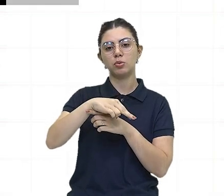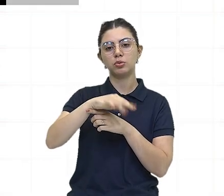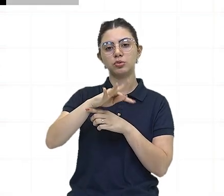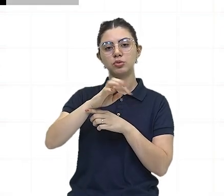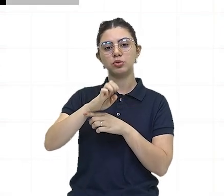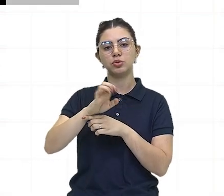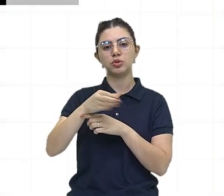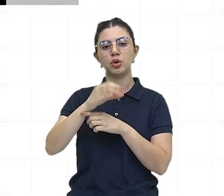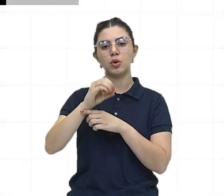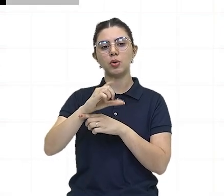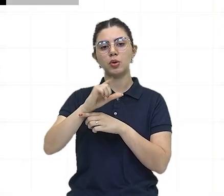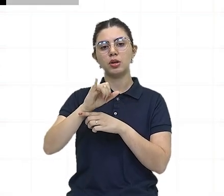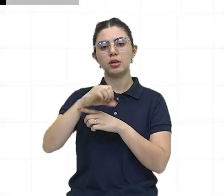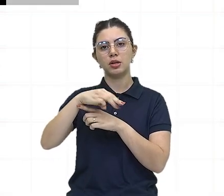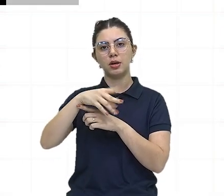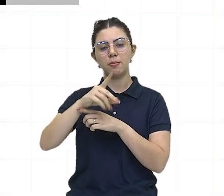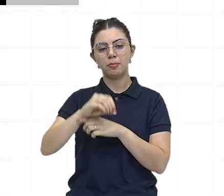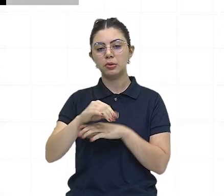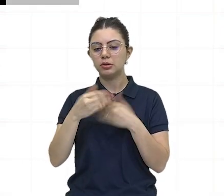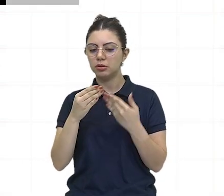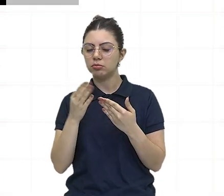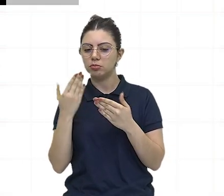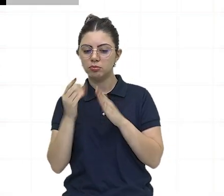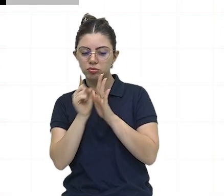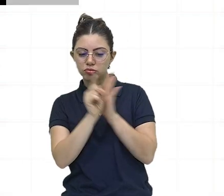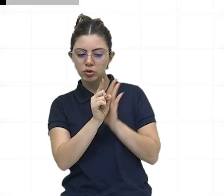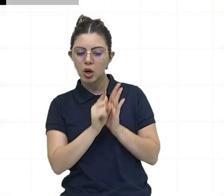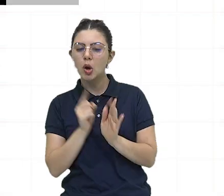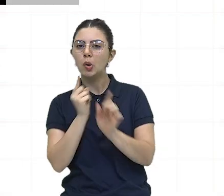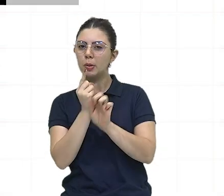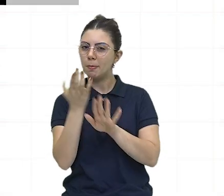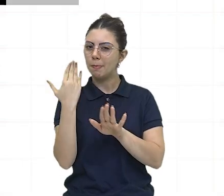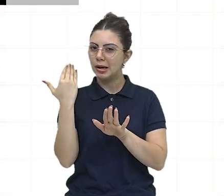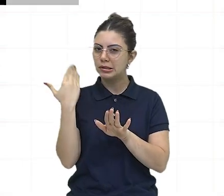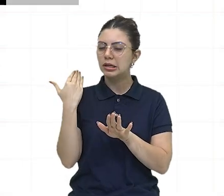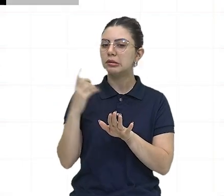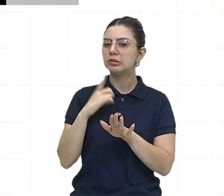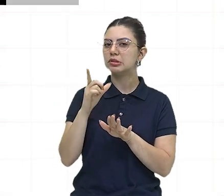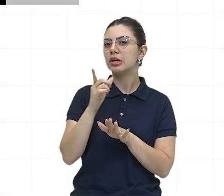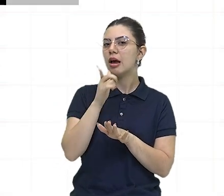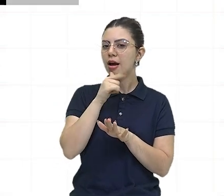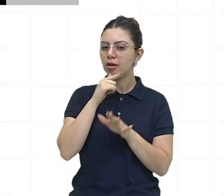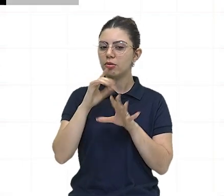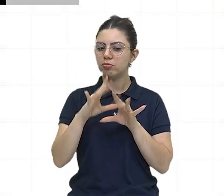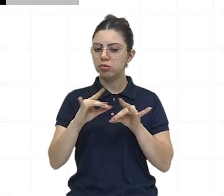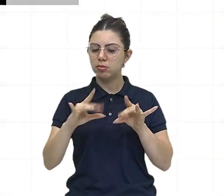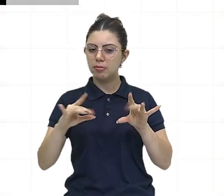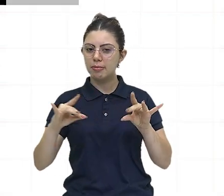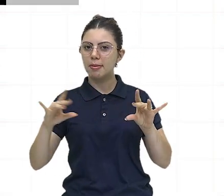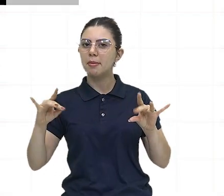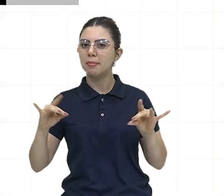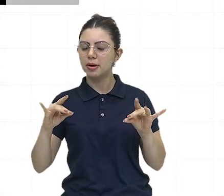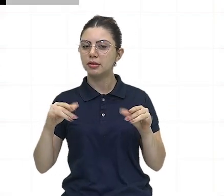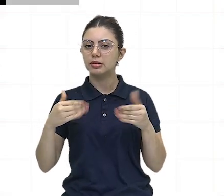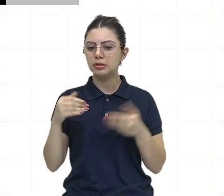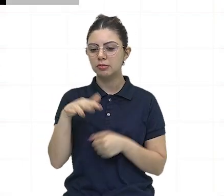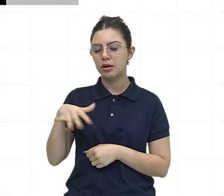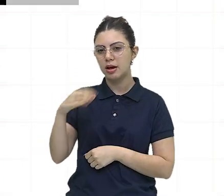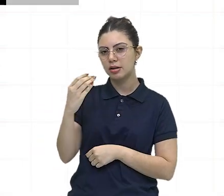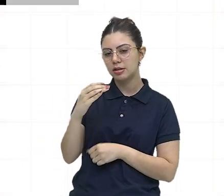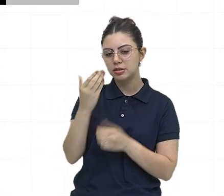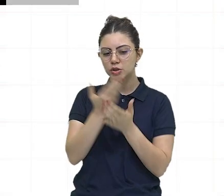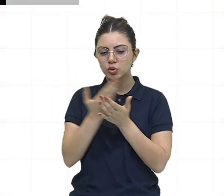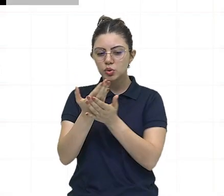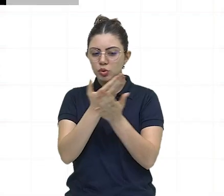água líquida no passado, como vales de rios secos e minerais. Ou seja, os cientistas estimam que